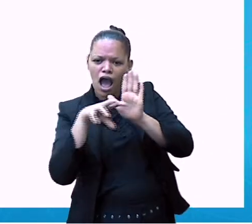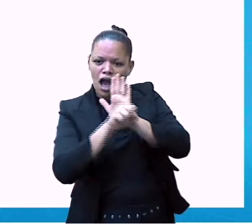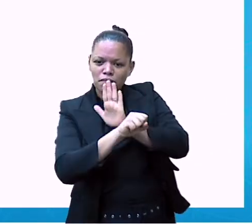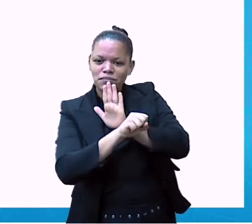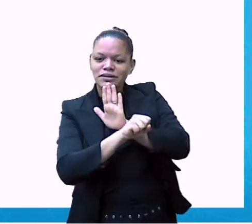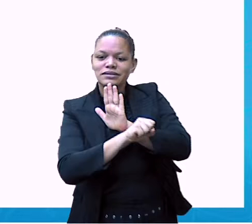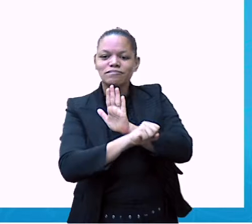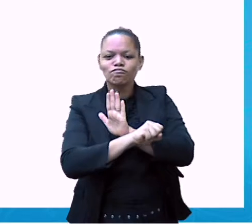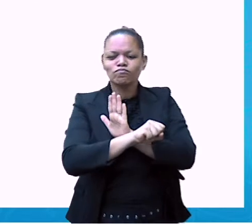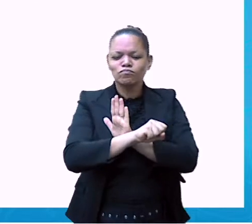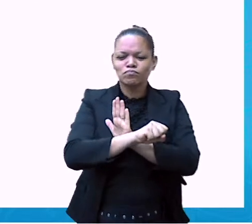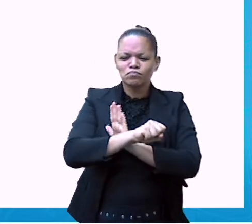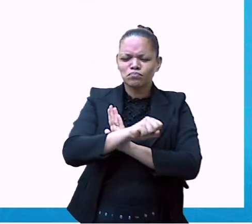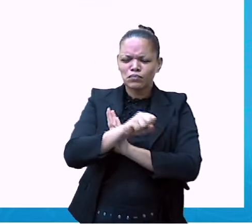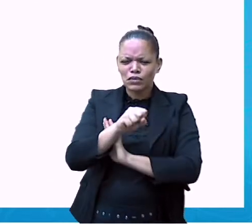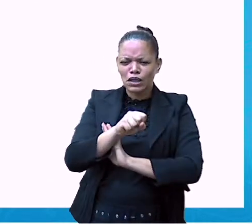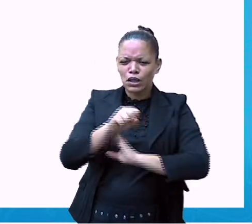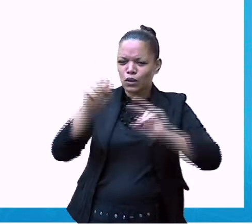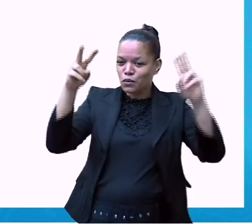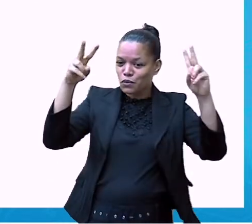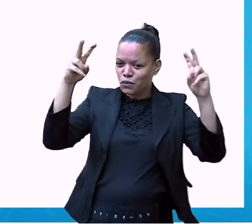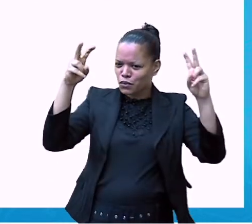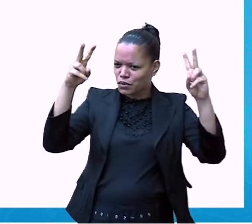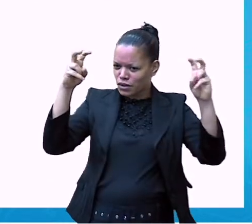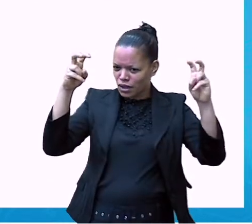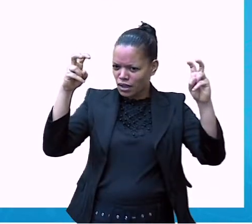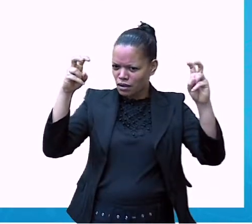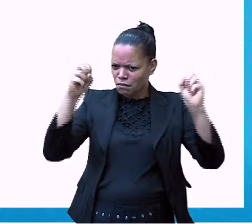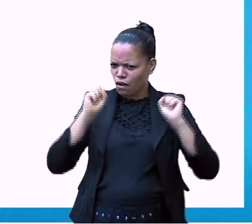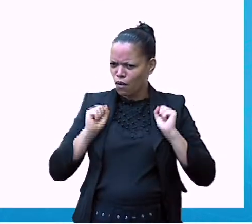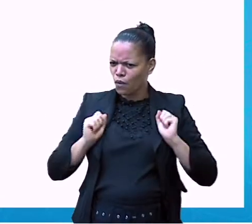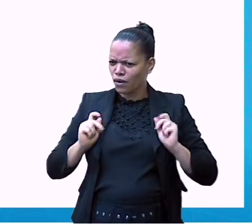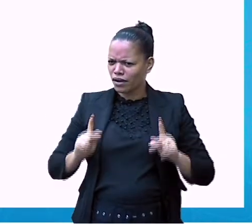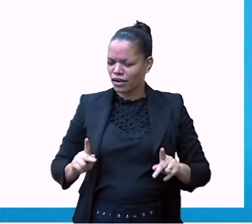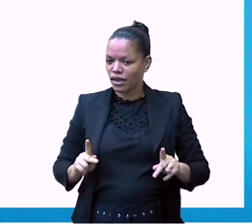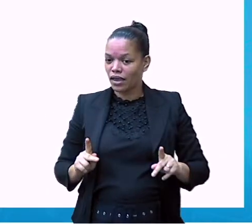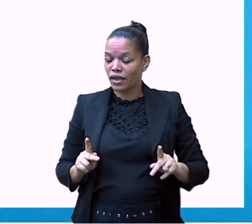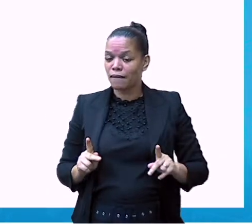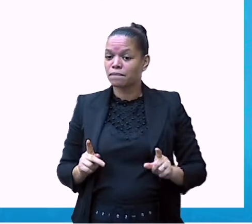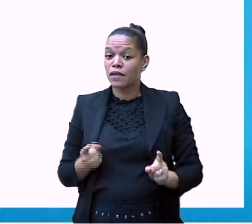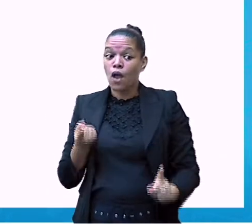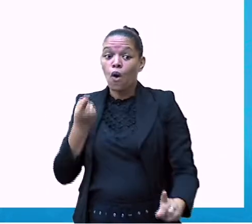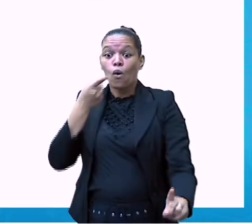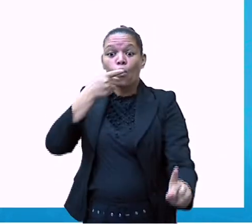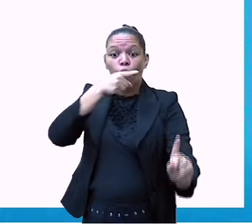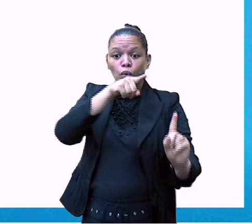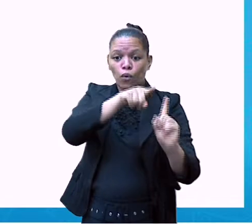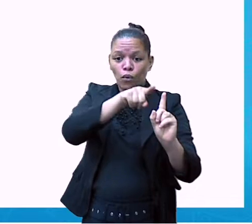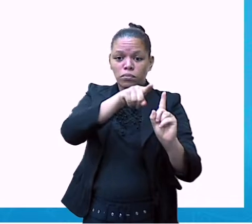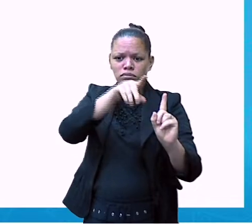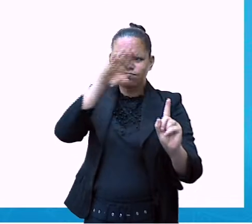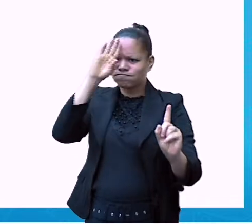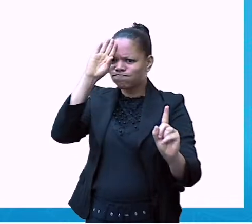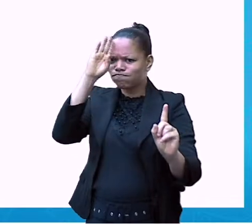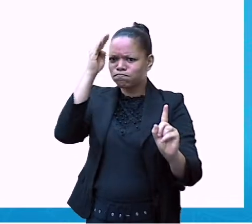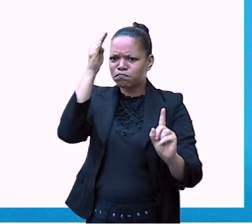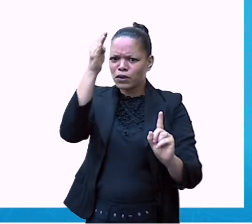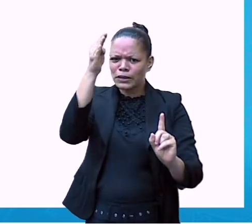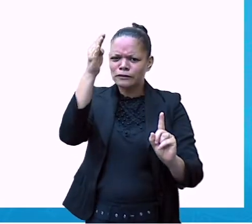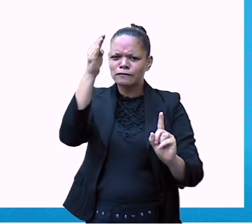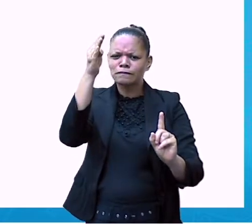objetivo principal do texto informativo: transmitir a informação sobre